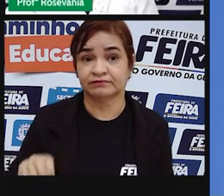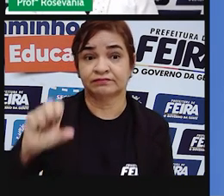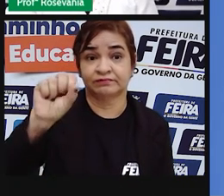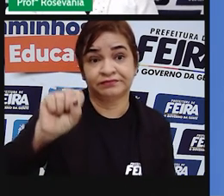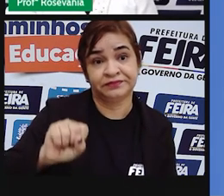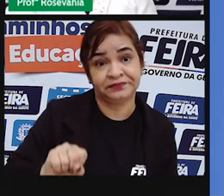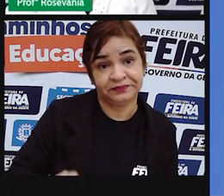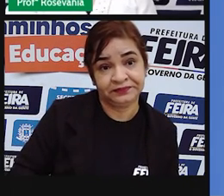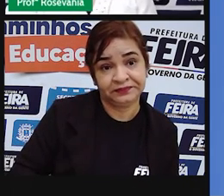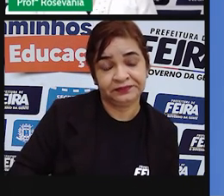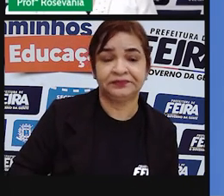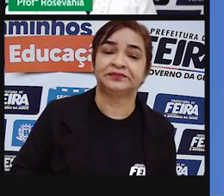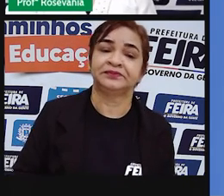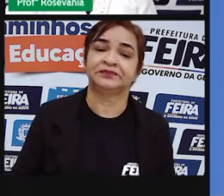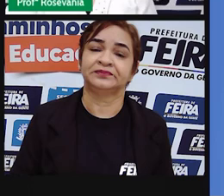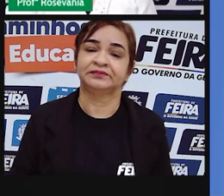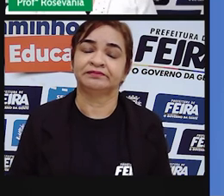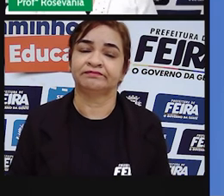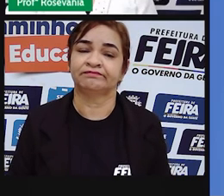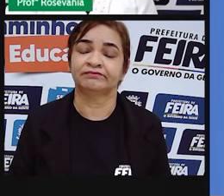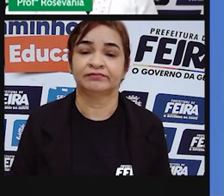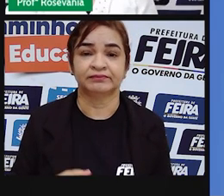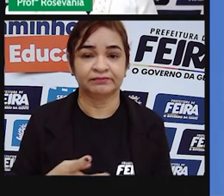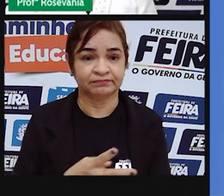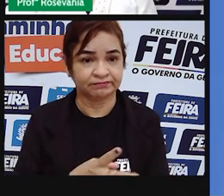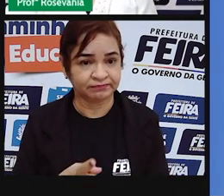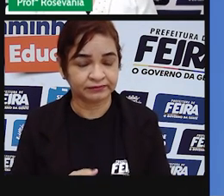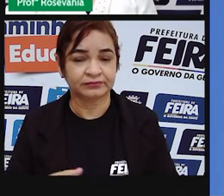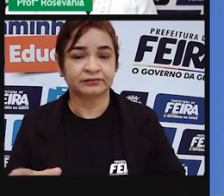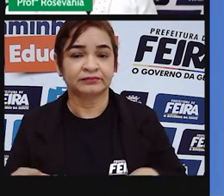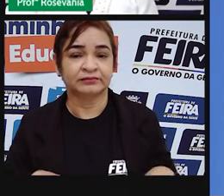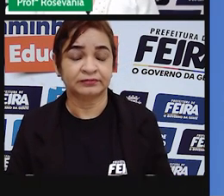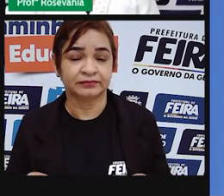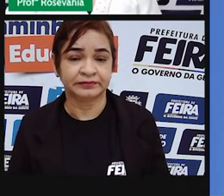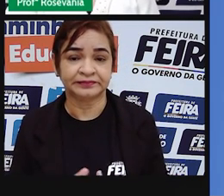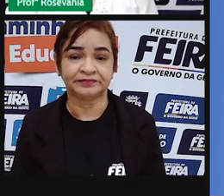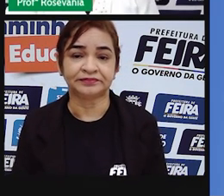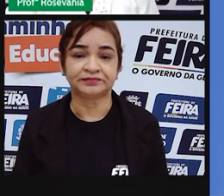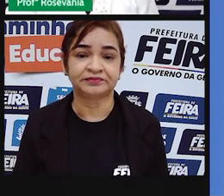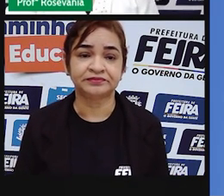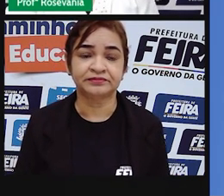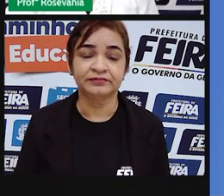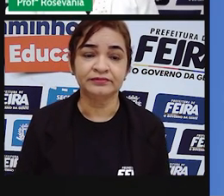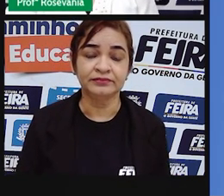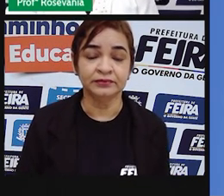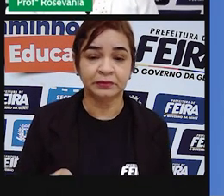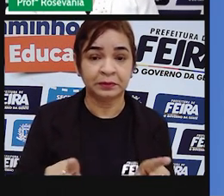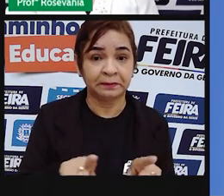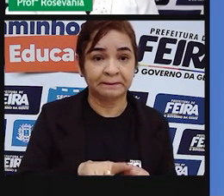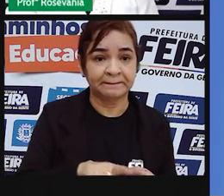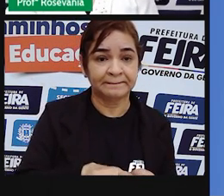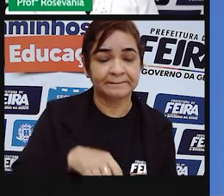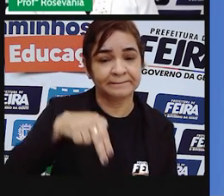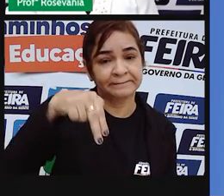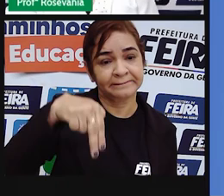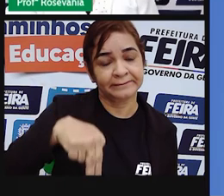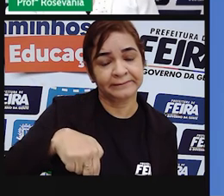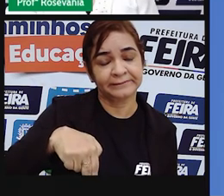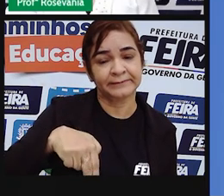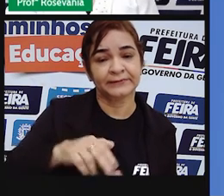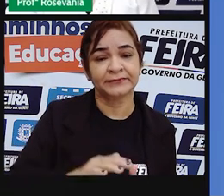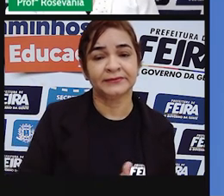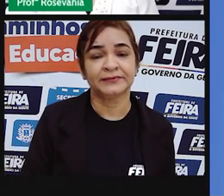para uso do país né Sudeste do país e agora também tivemos algumas tô indo para a região norte